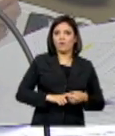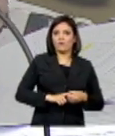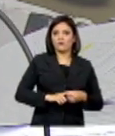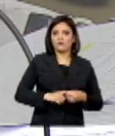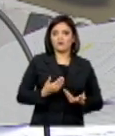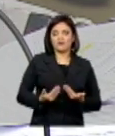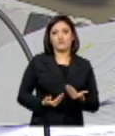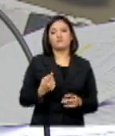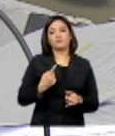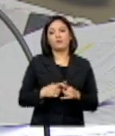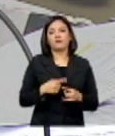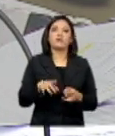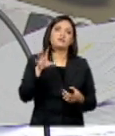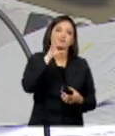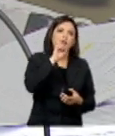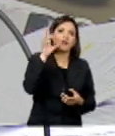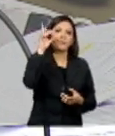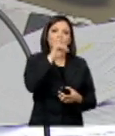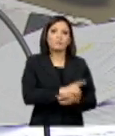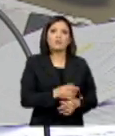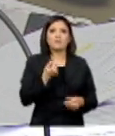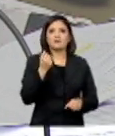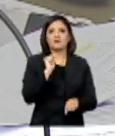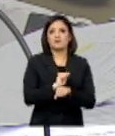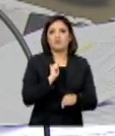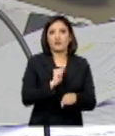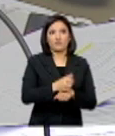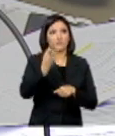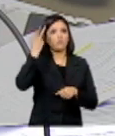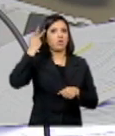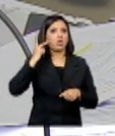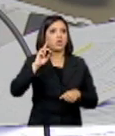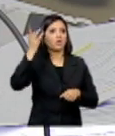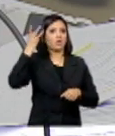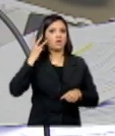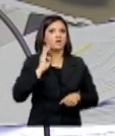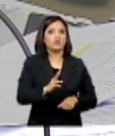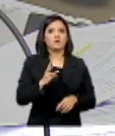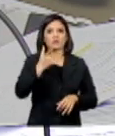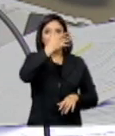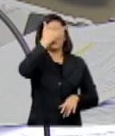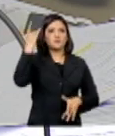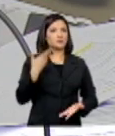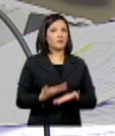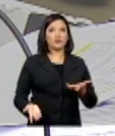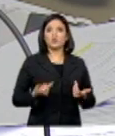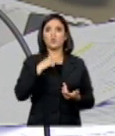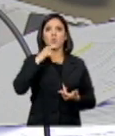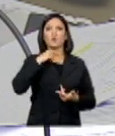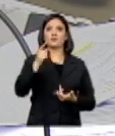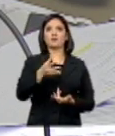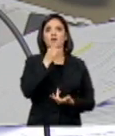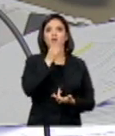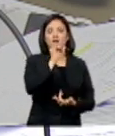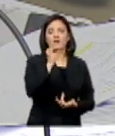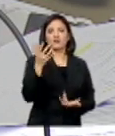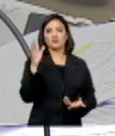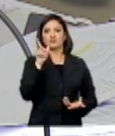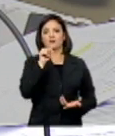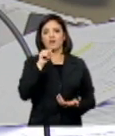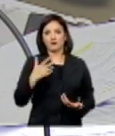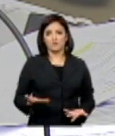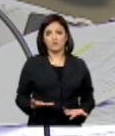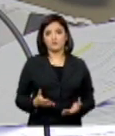entrava o feriado entrar no fim de semana o custo para o consumidor conseguir religar e